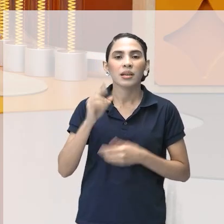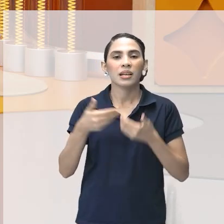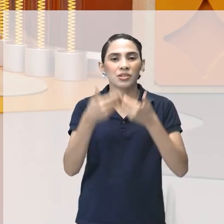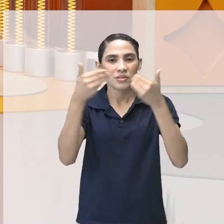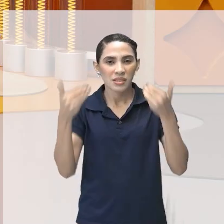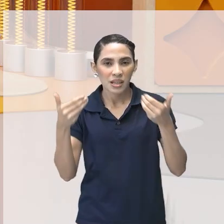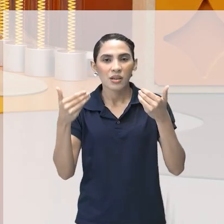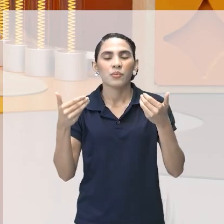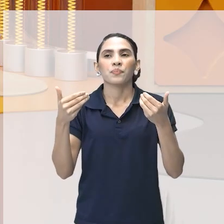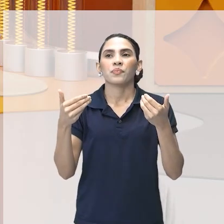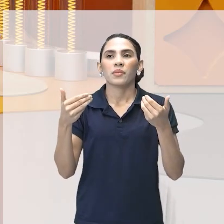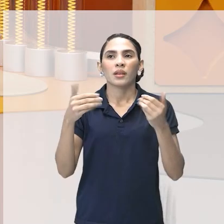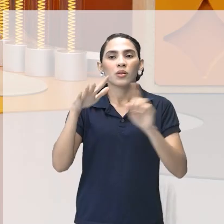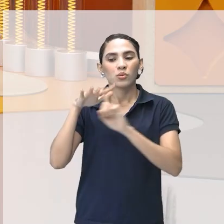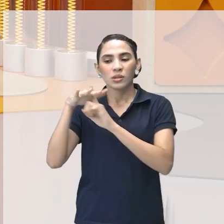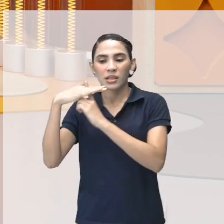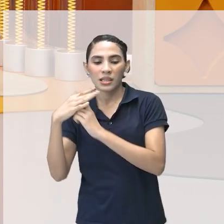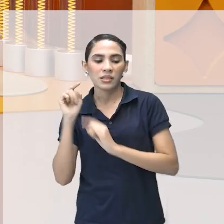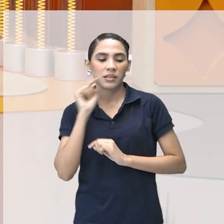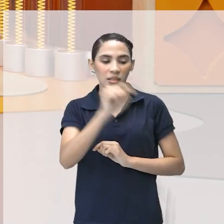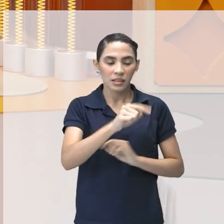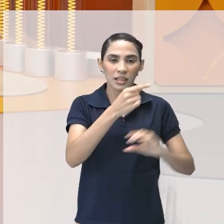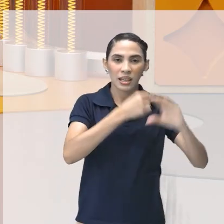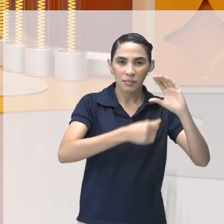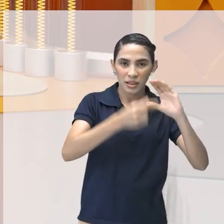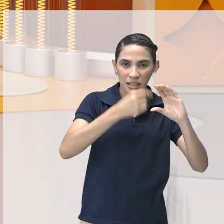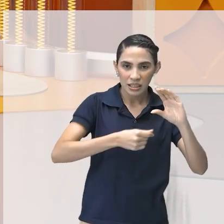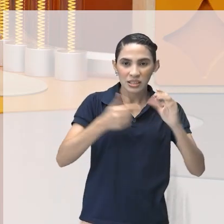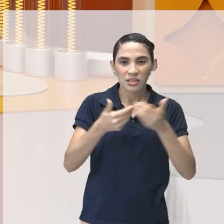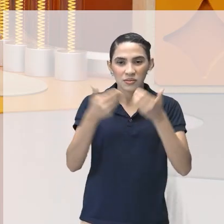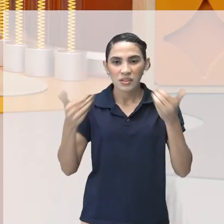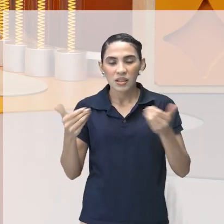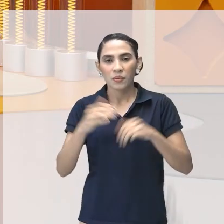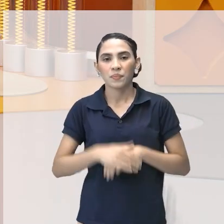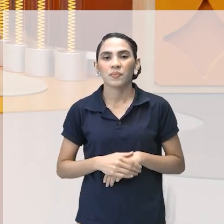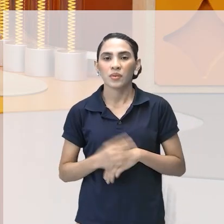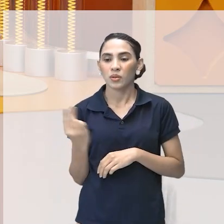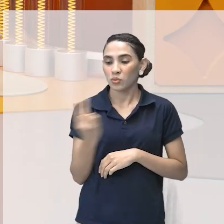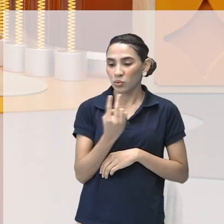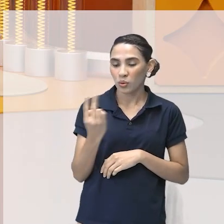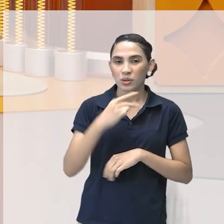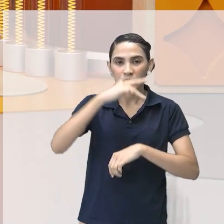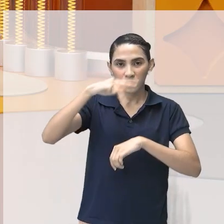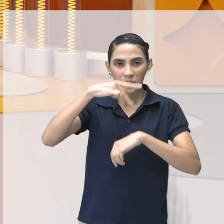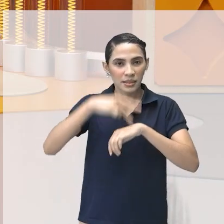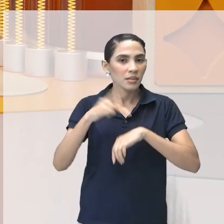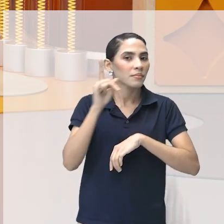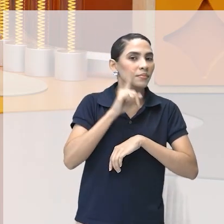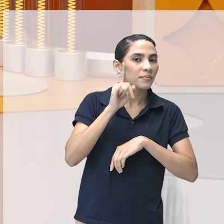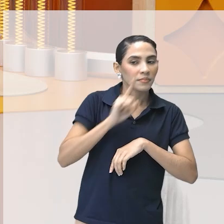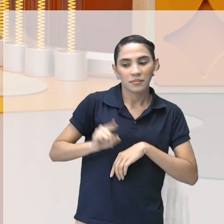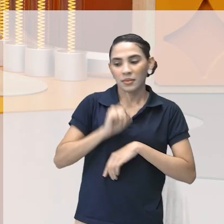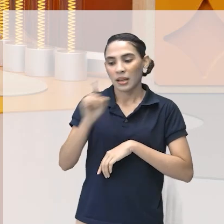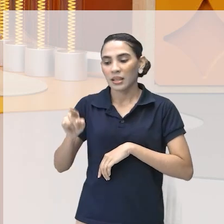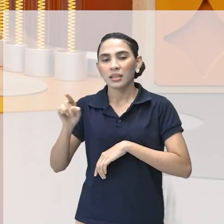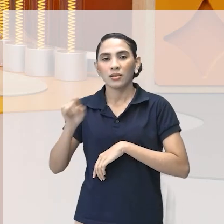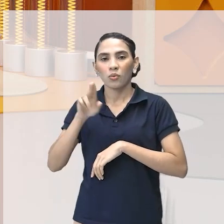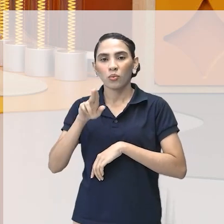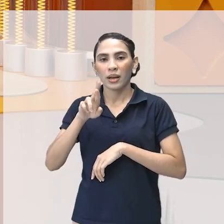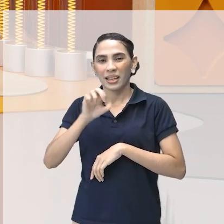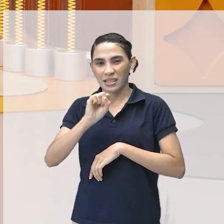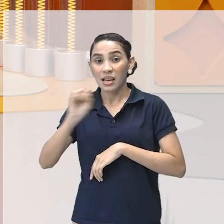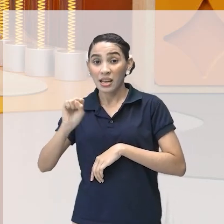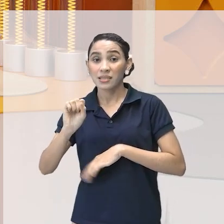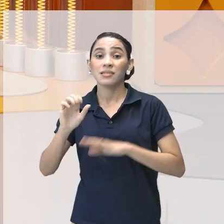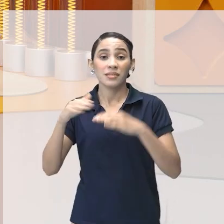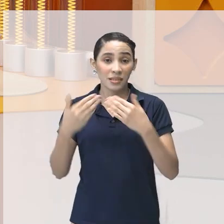divisão ali da parte socialista e da parte capitalista, né, entre os Estados Unidos e entre a União Soviética? Pois é.